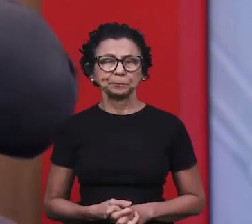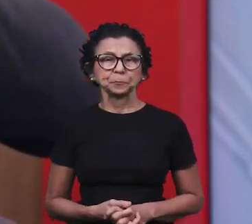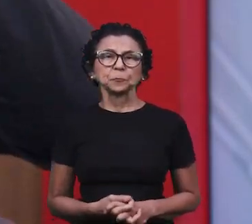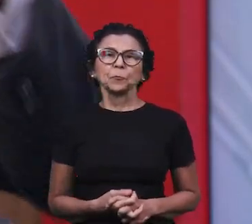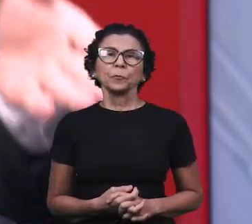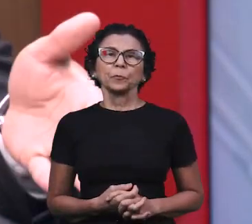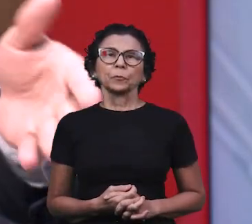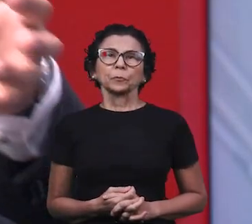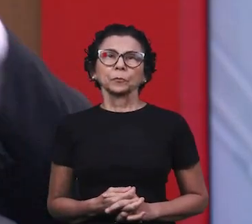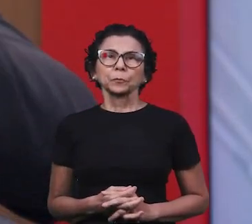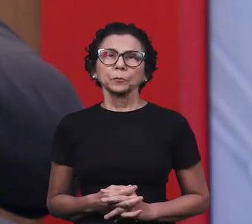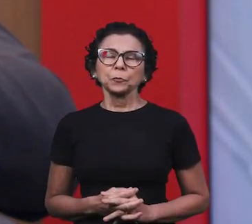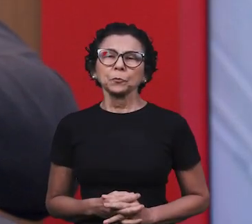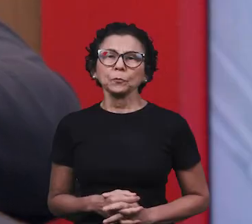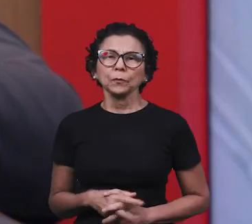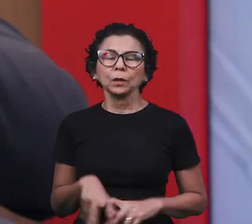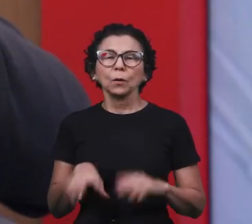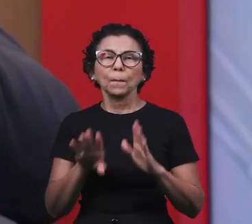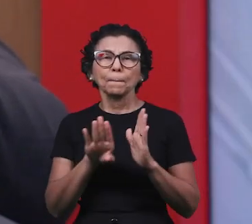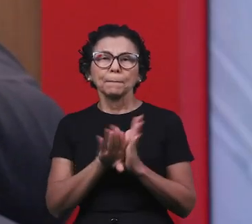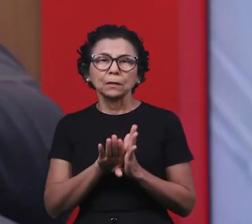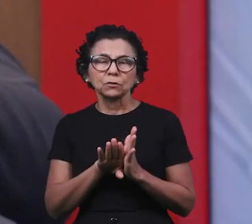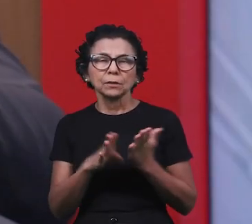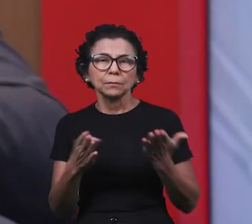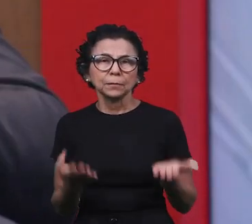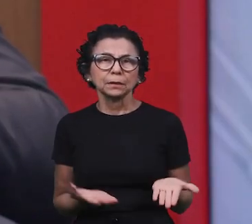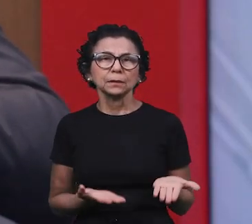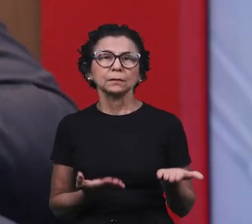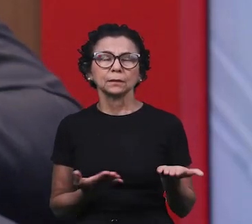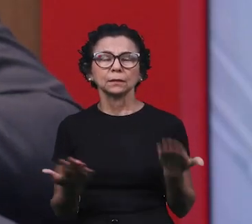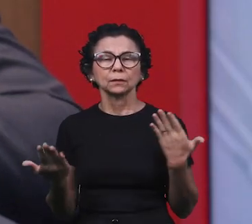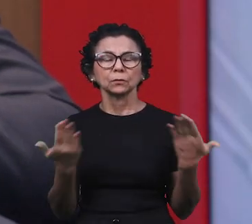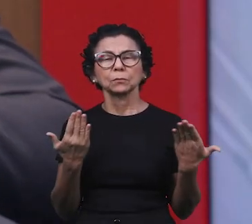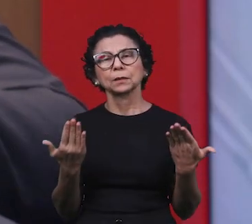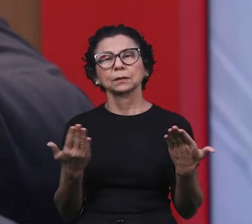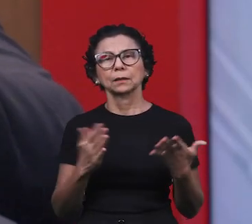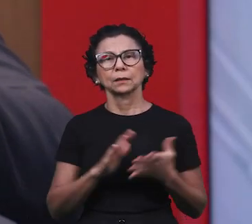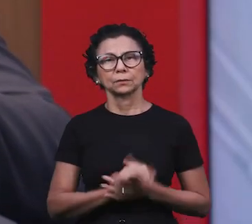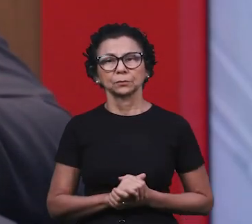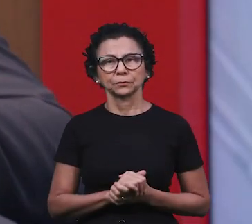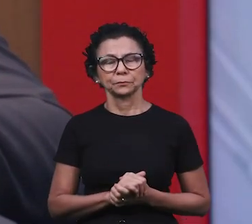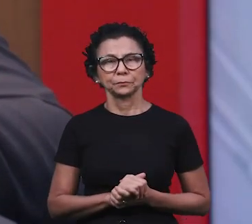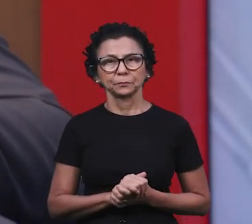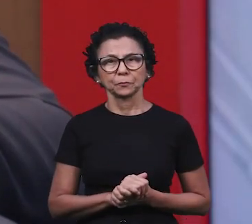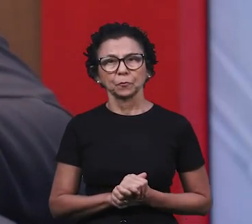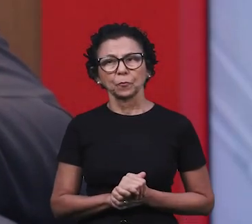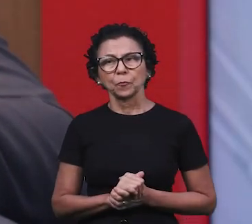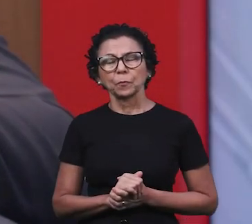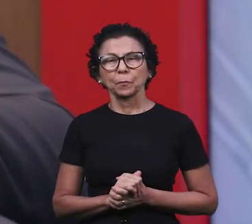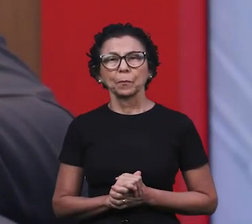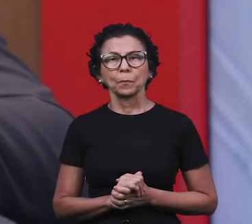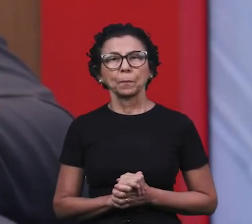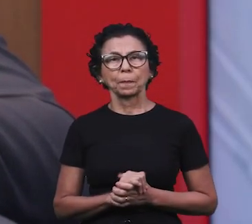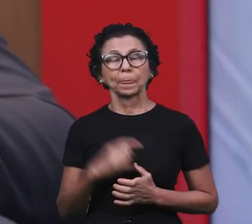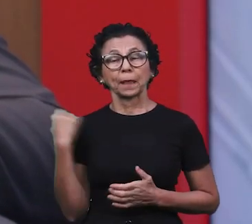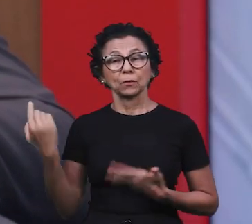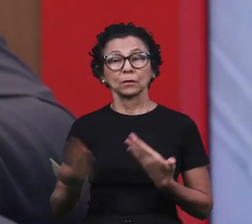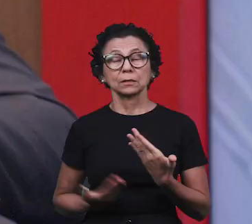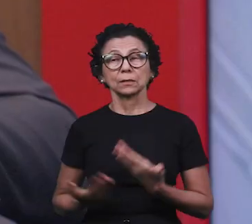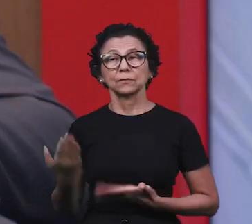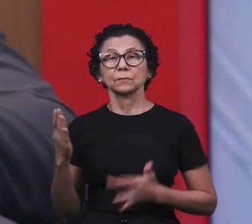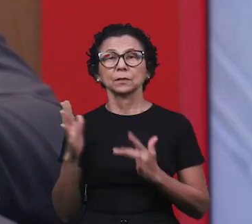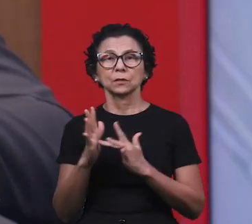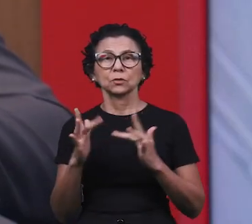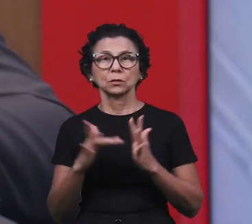bebe do meu sangue, não come da minha carne. Esse novo que carrega. Então nós, como servos,